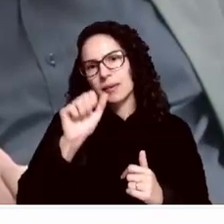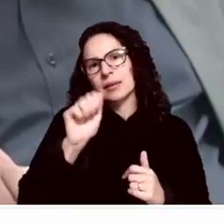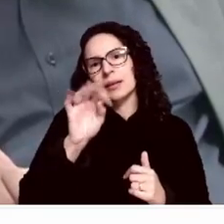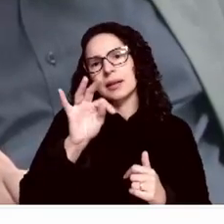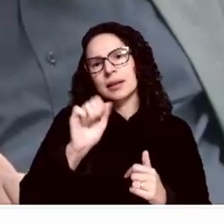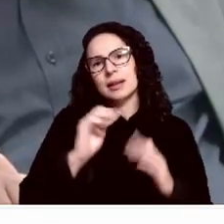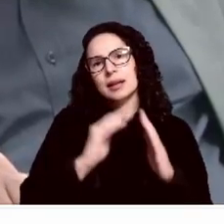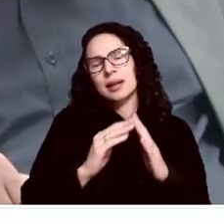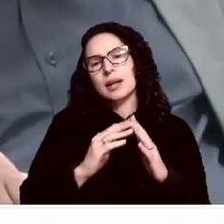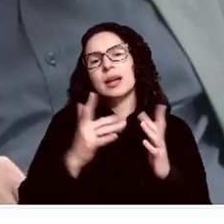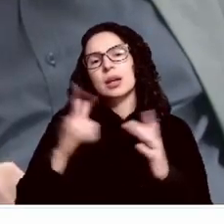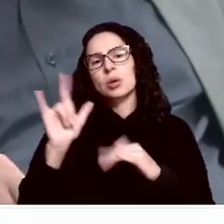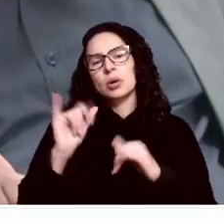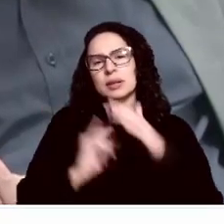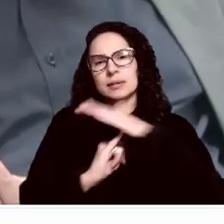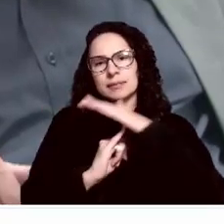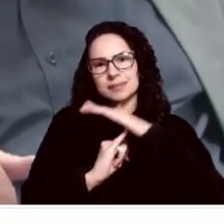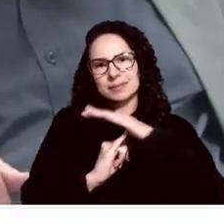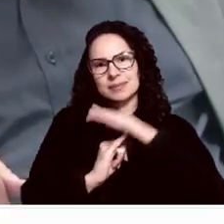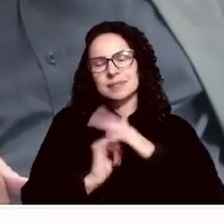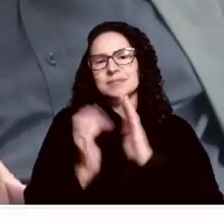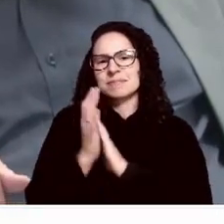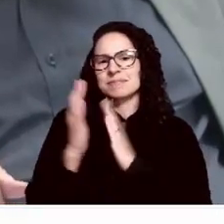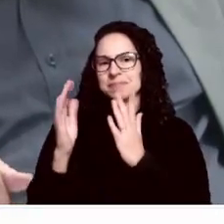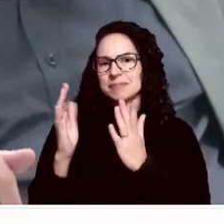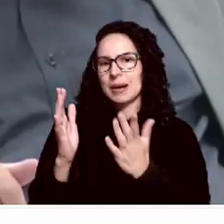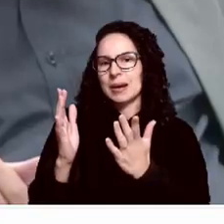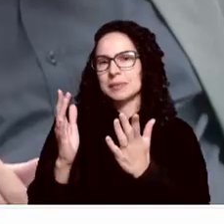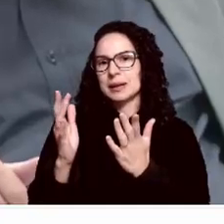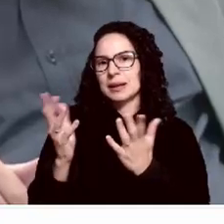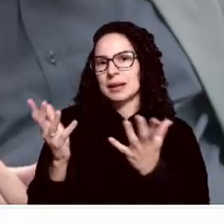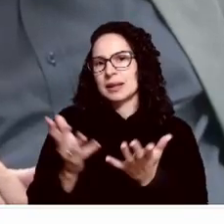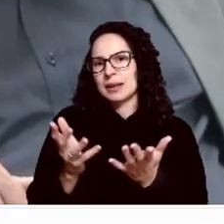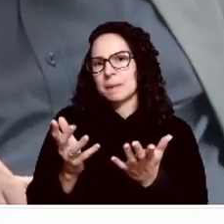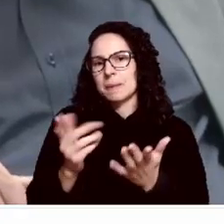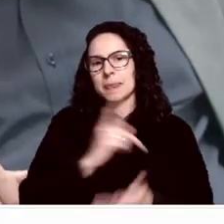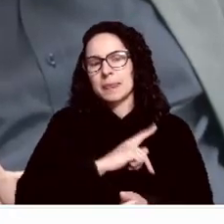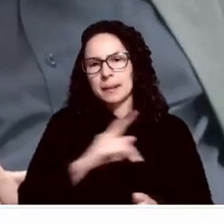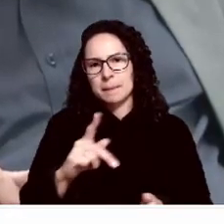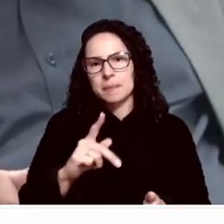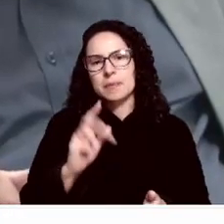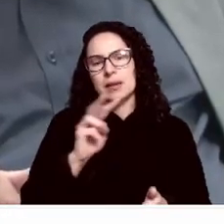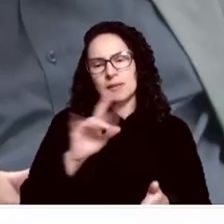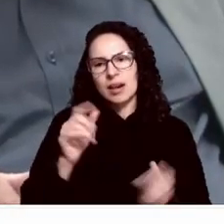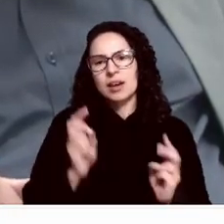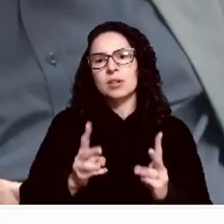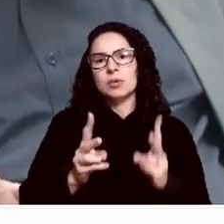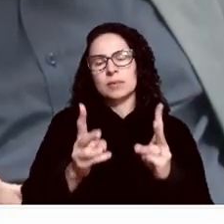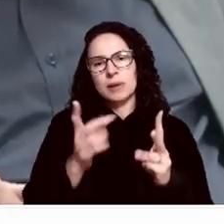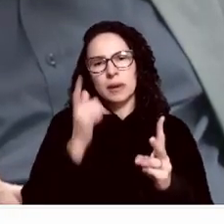outras instituições. Então, parabéns ao nosso presidente e que vai continuar fazendo o